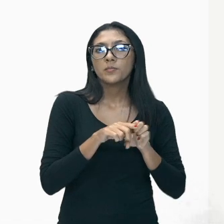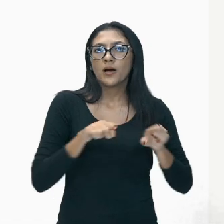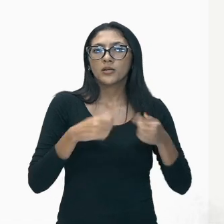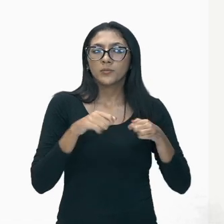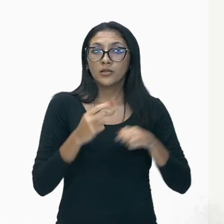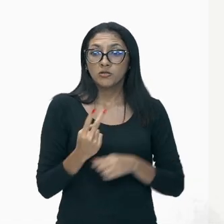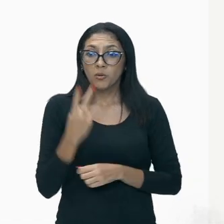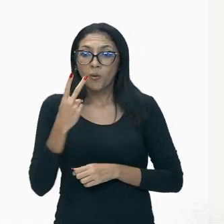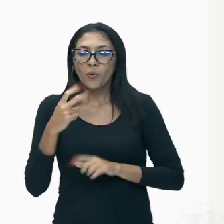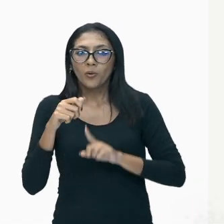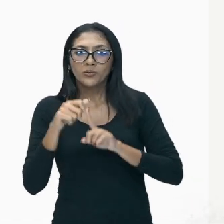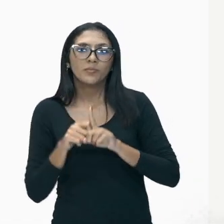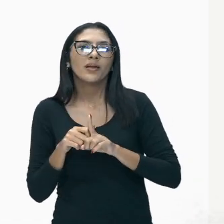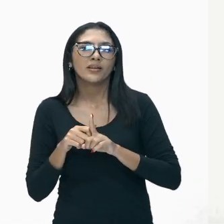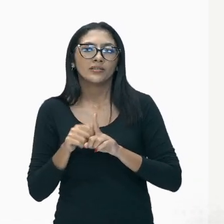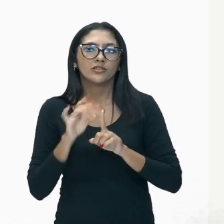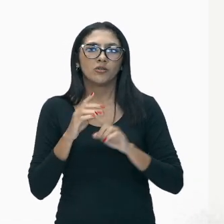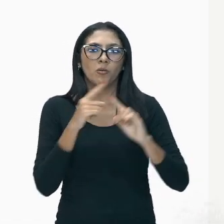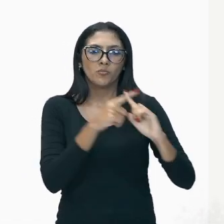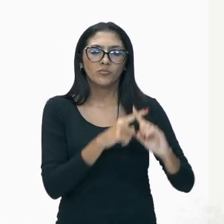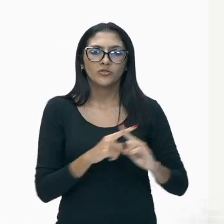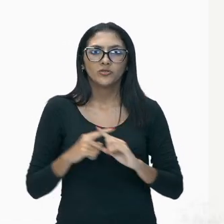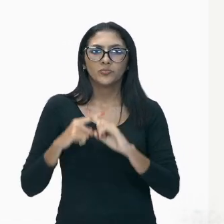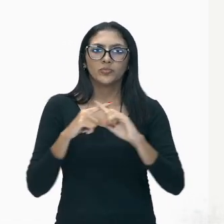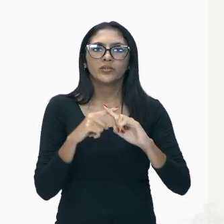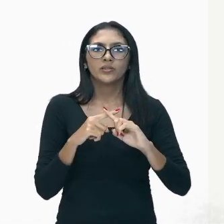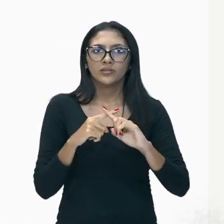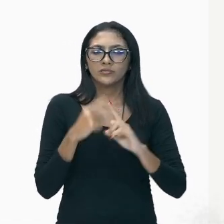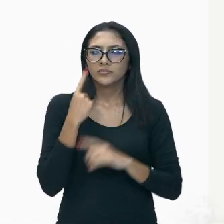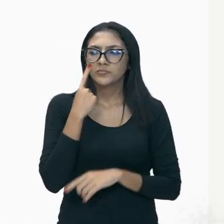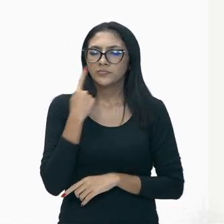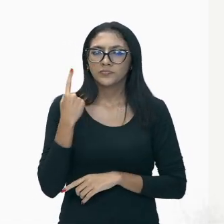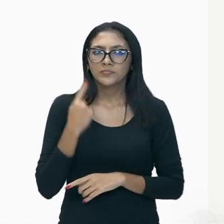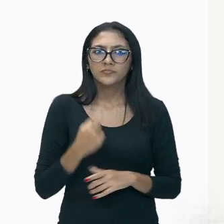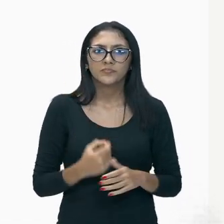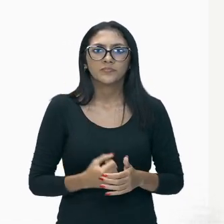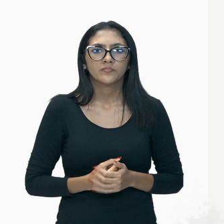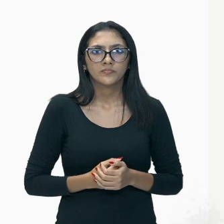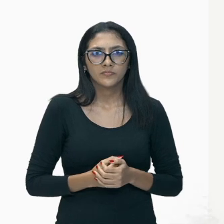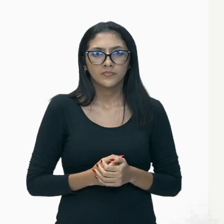eu multiplico aqui, ó. 3 vezes 30,